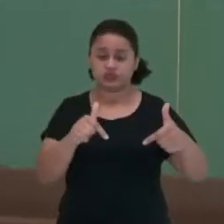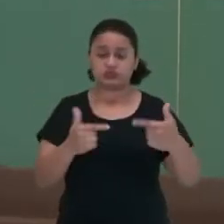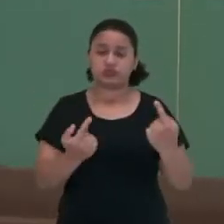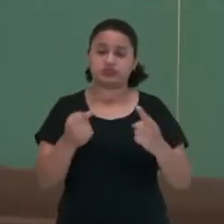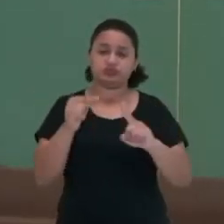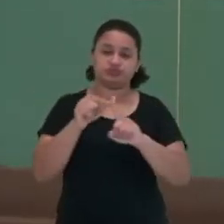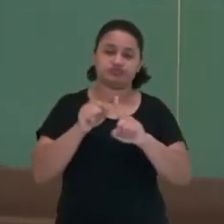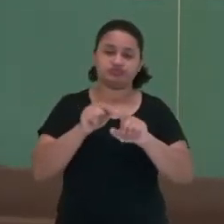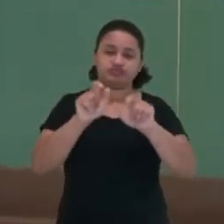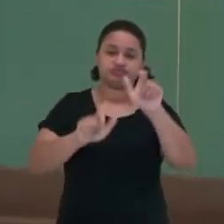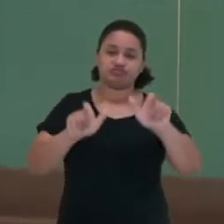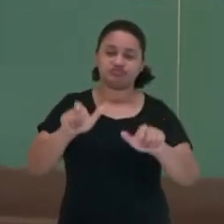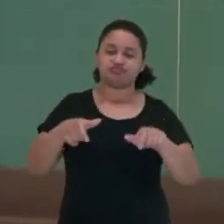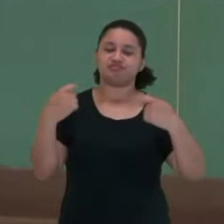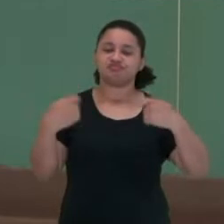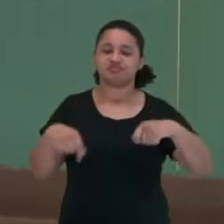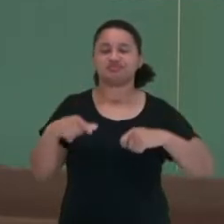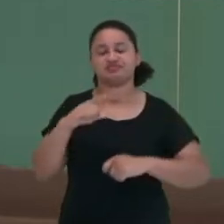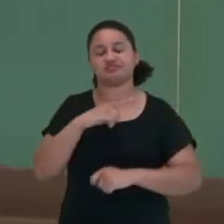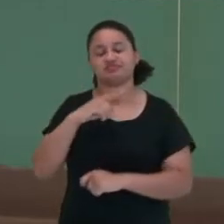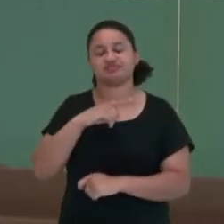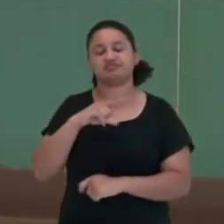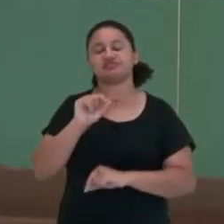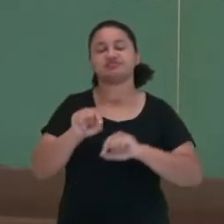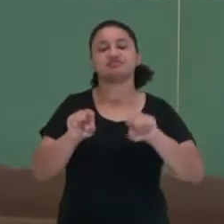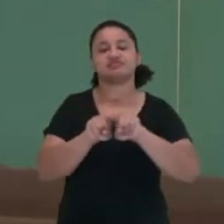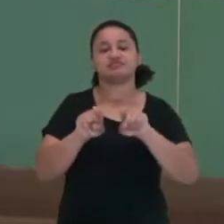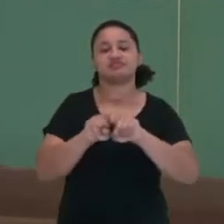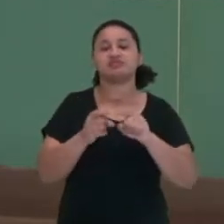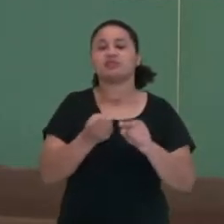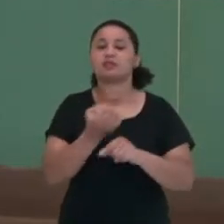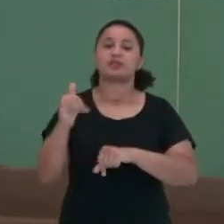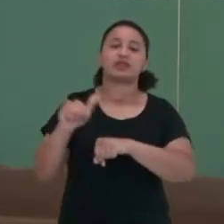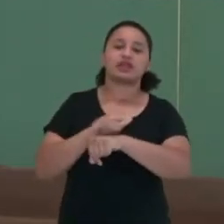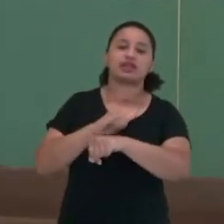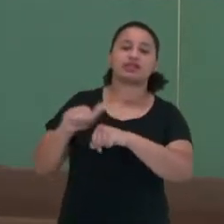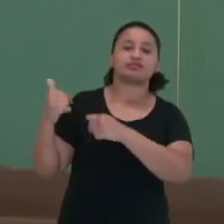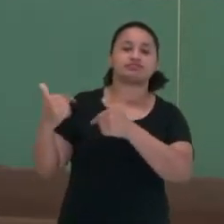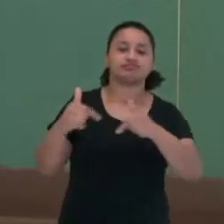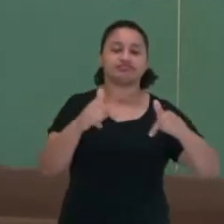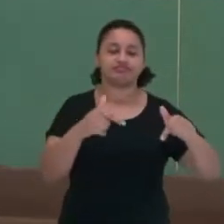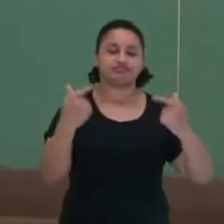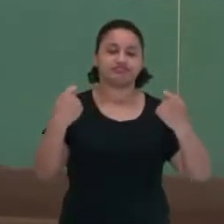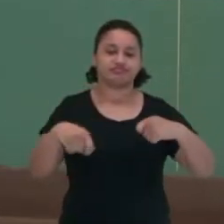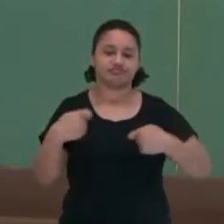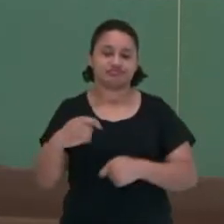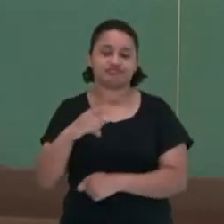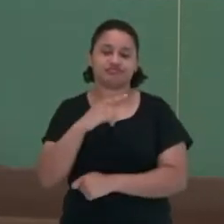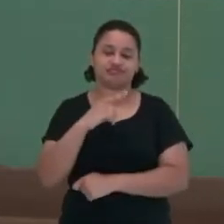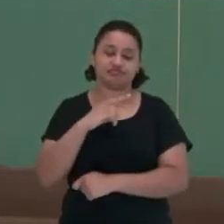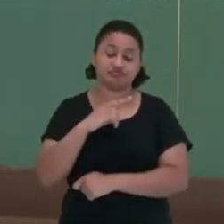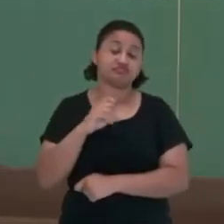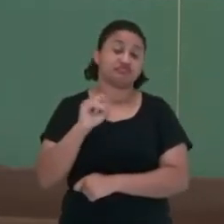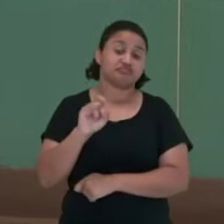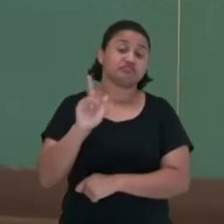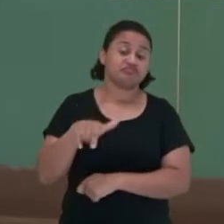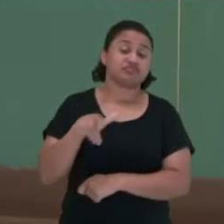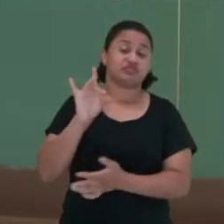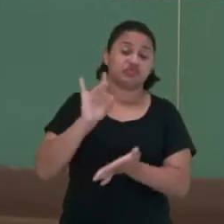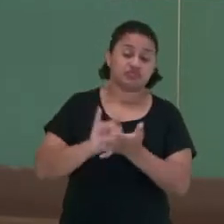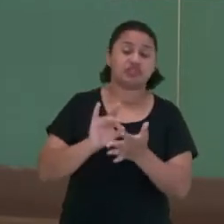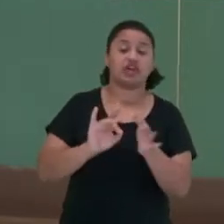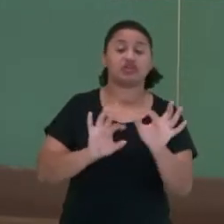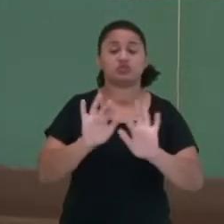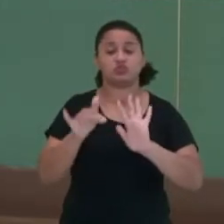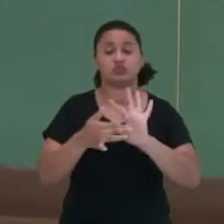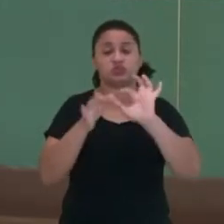de pessoa ele vai ter que estar trabalhando, quais as técnicas de trabalho que vão ser necessárias, se já são estabelecidas ou ele vai